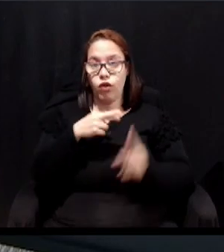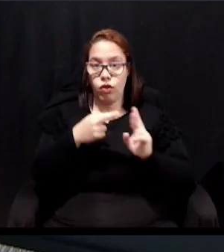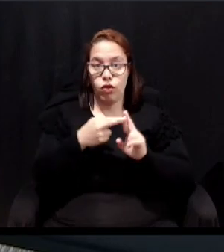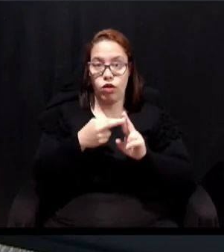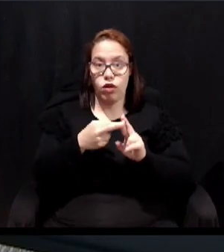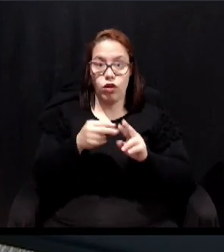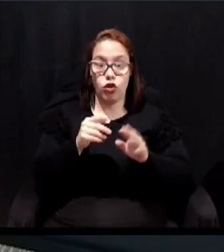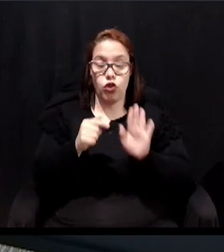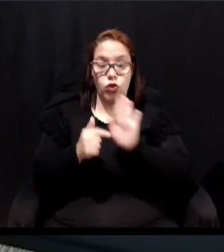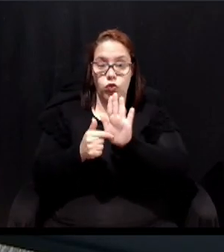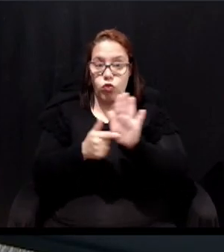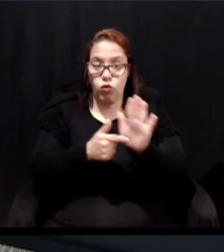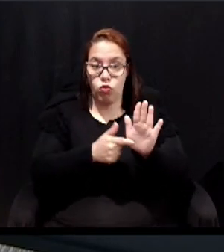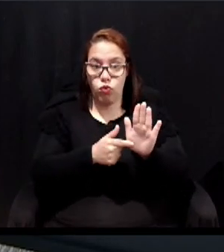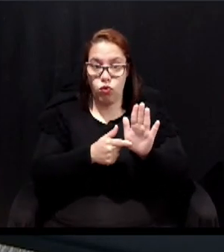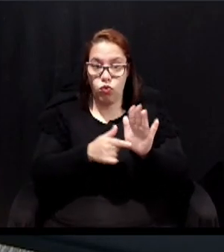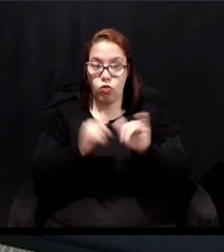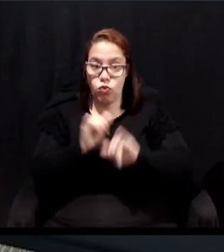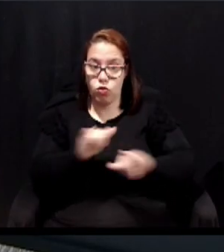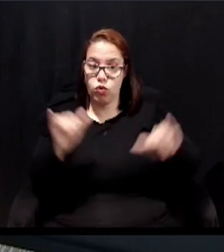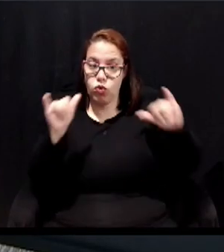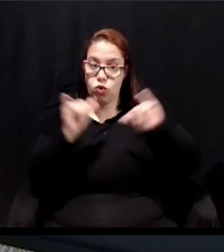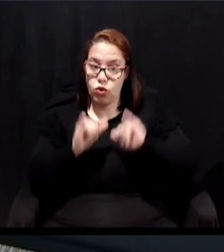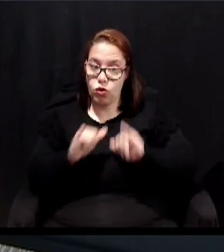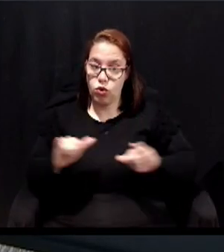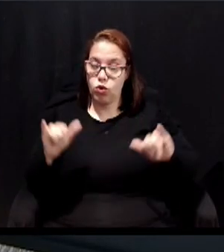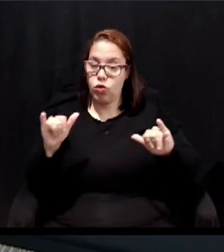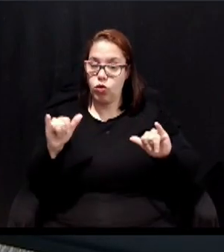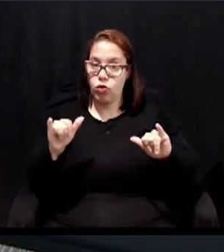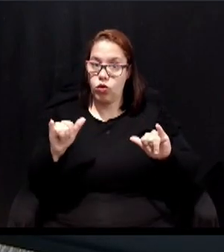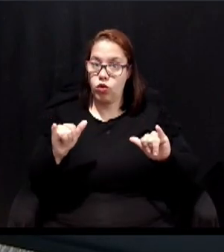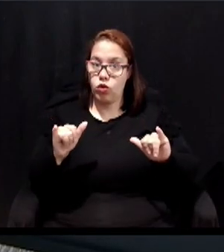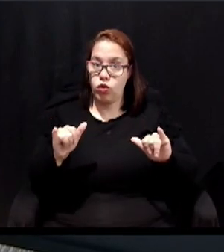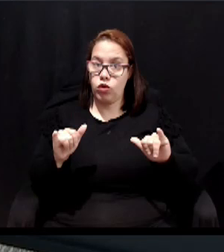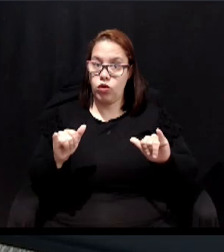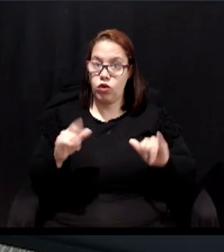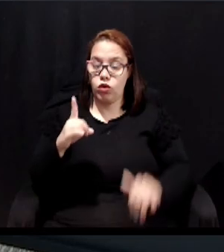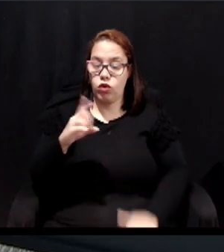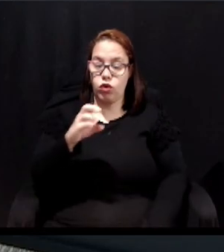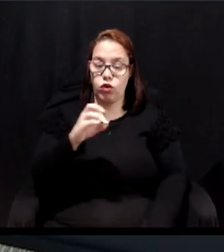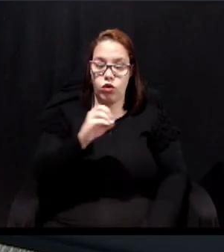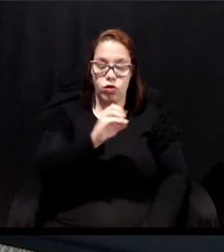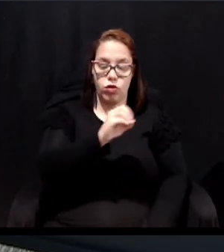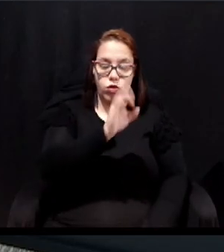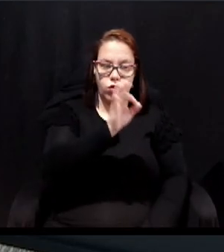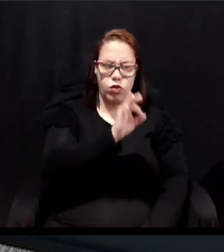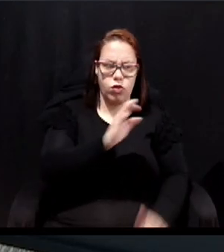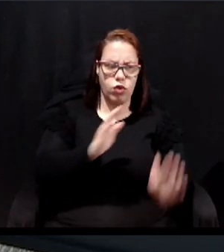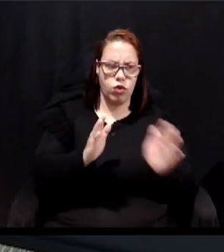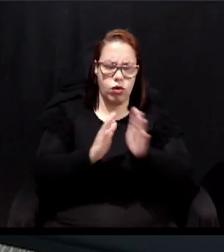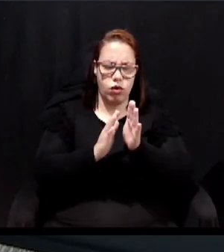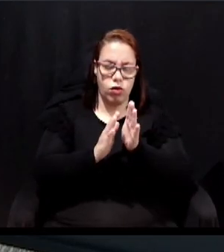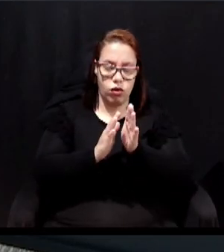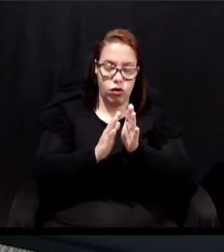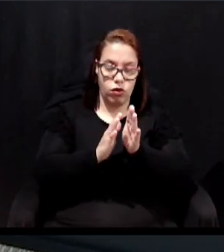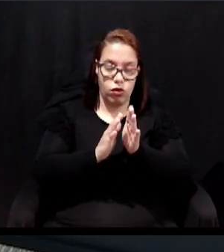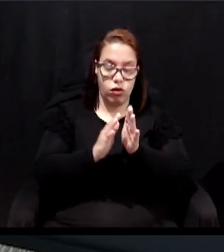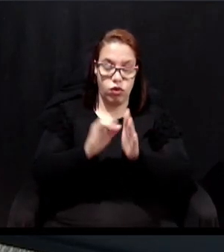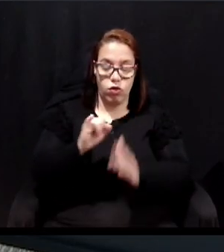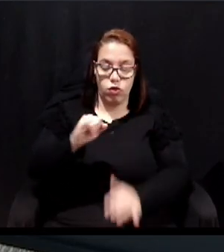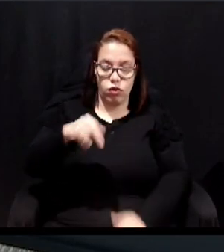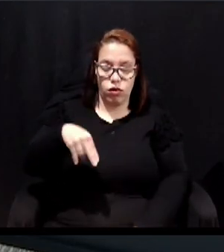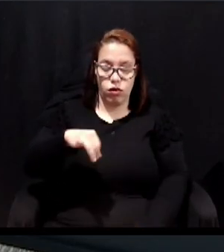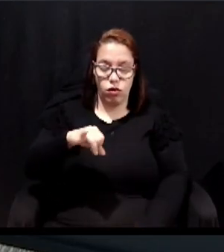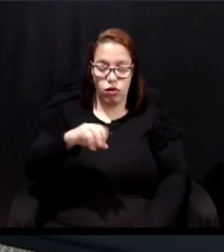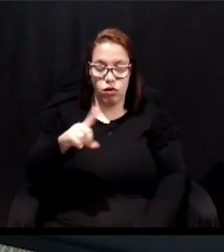publicidade, uma coisa que não consegue ser 100% de frente, mas a Índia é um grande produtor de